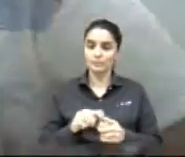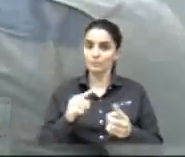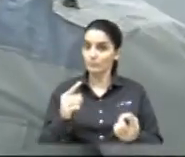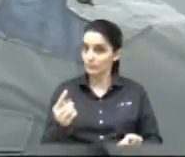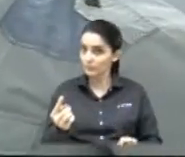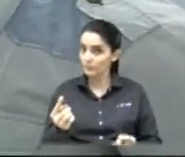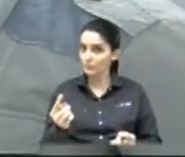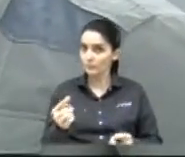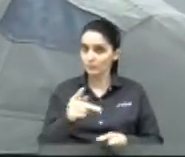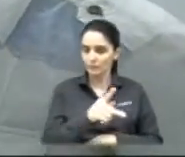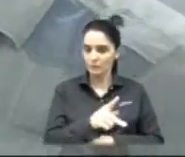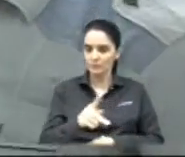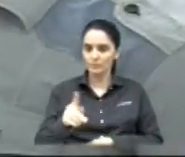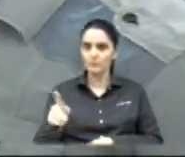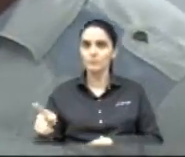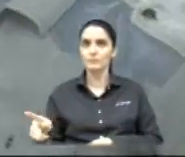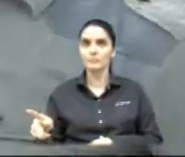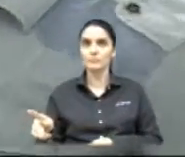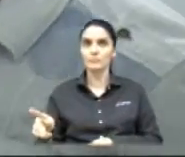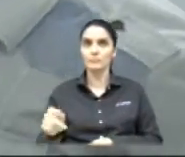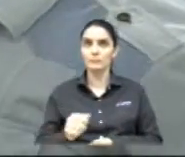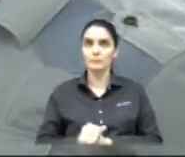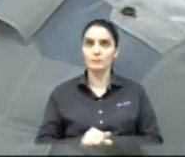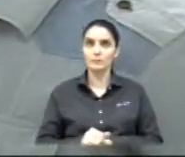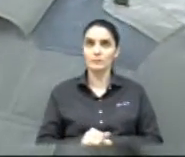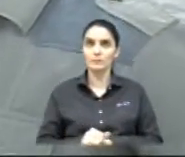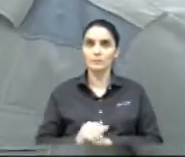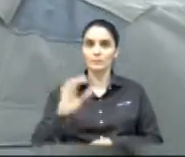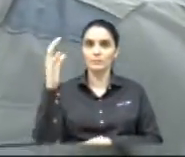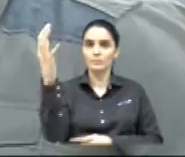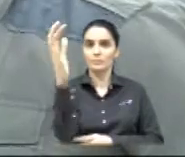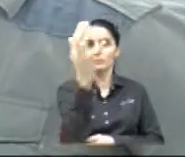senhor presidente, sobre a questão do horto.